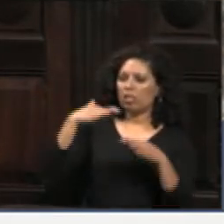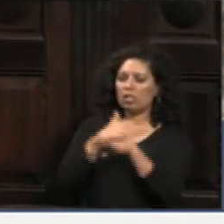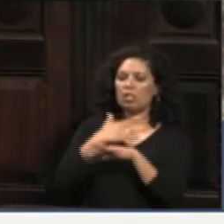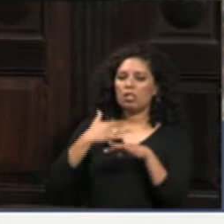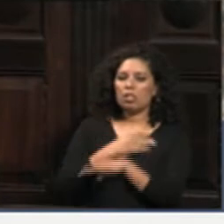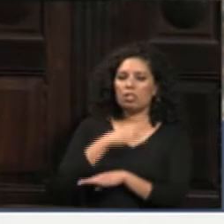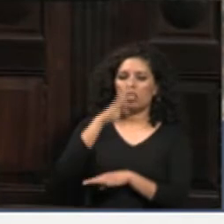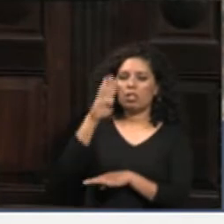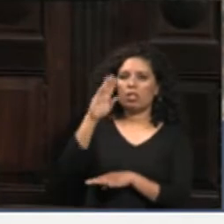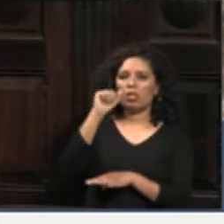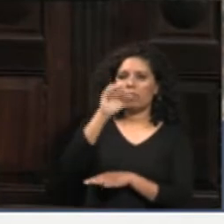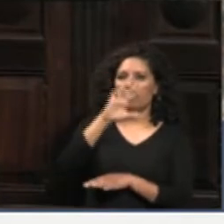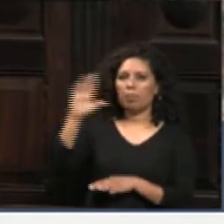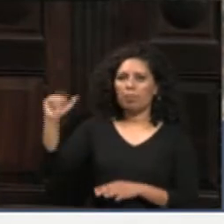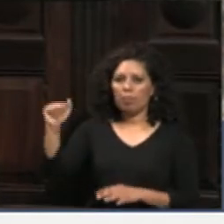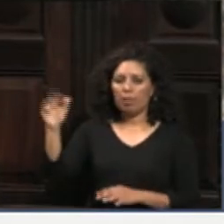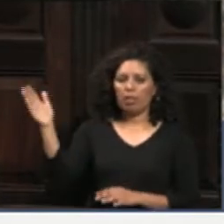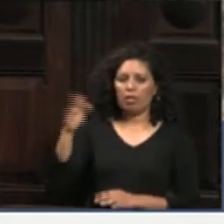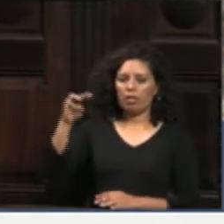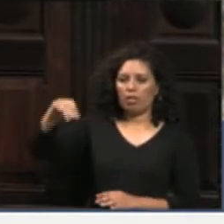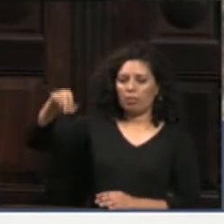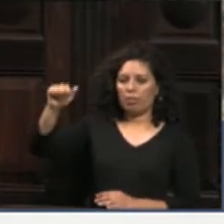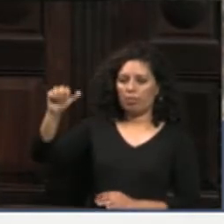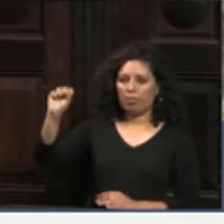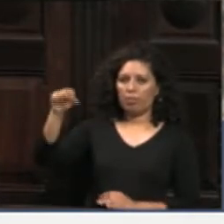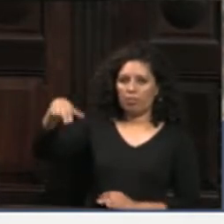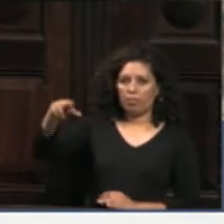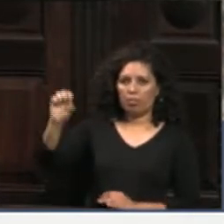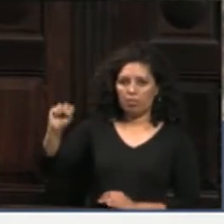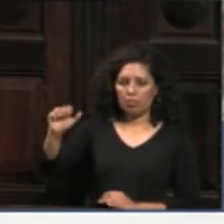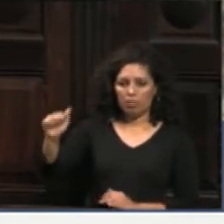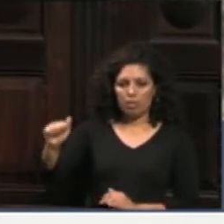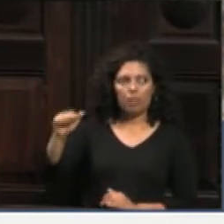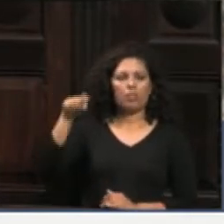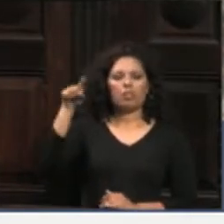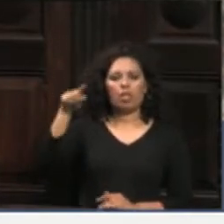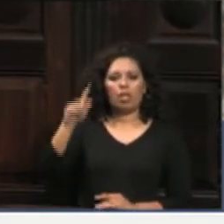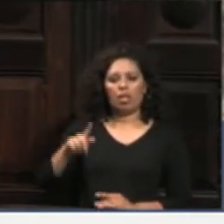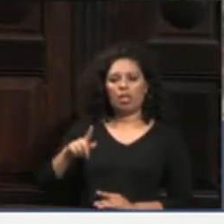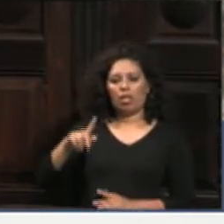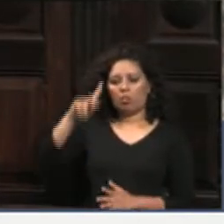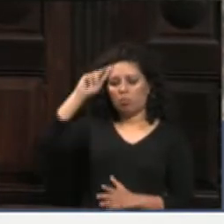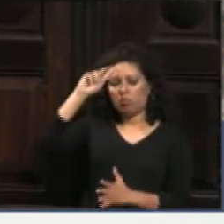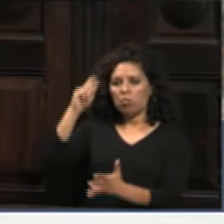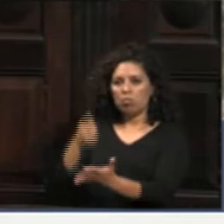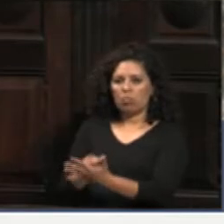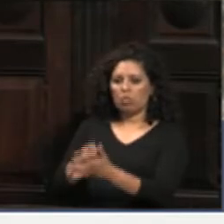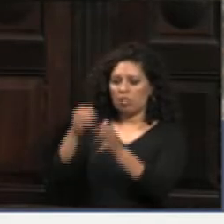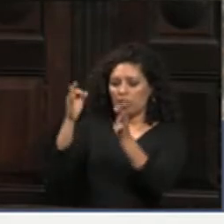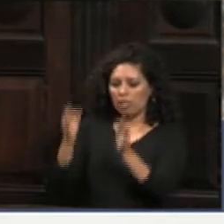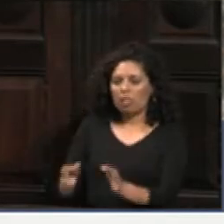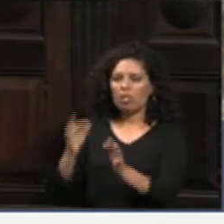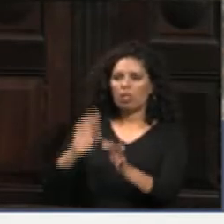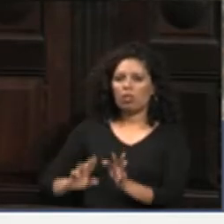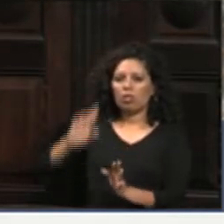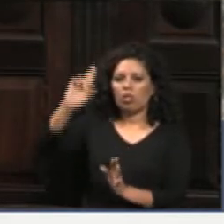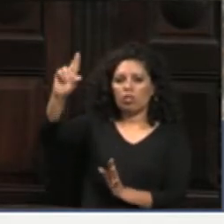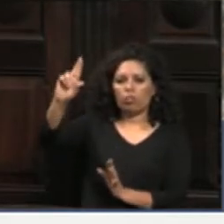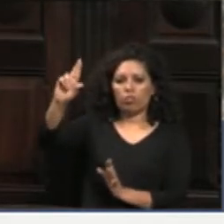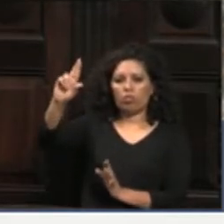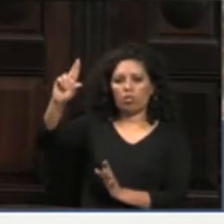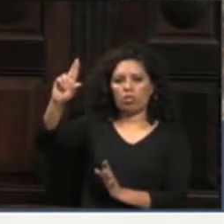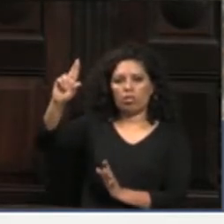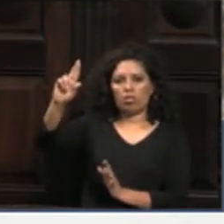e logo depois assumiu o compromisso de presidir talvez uma das